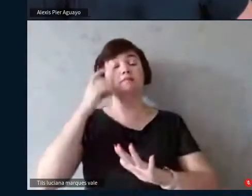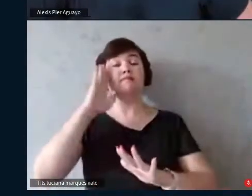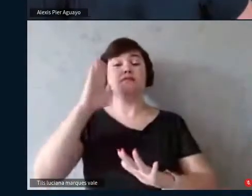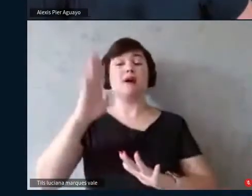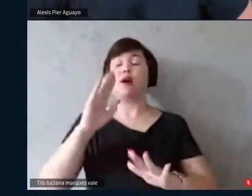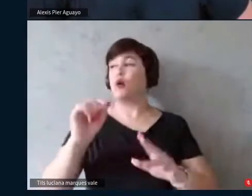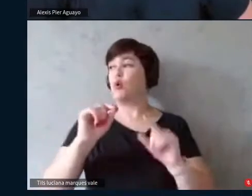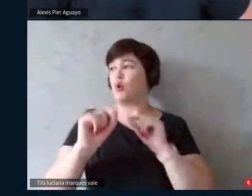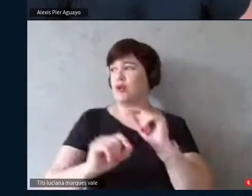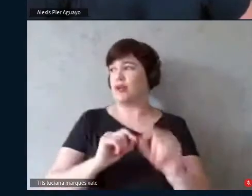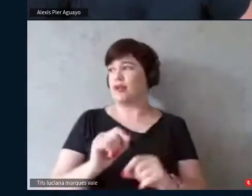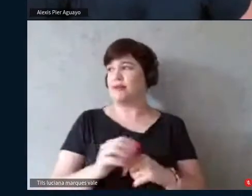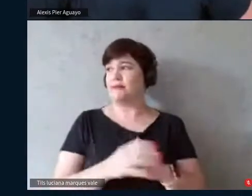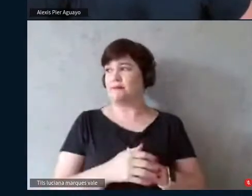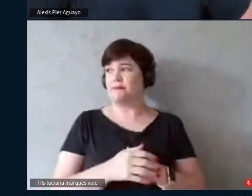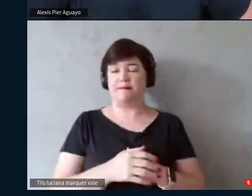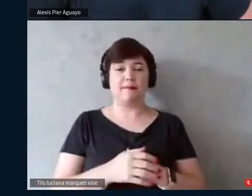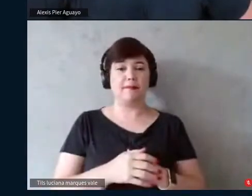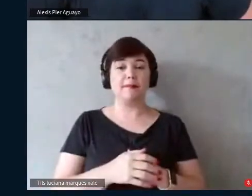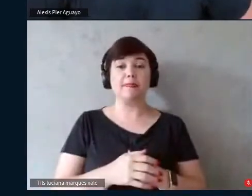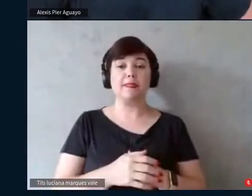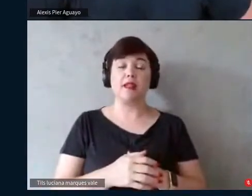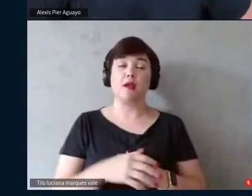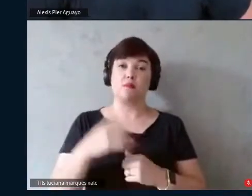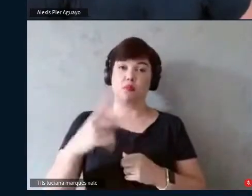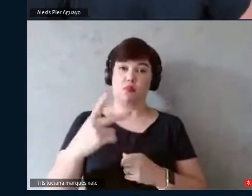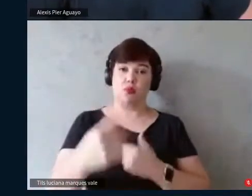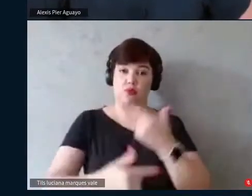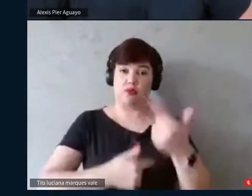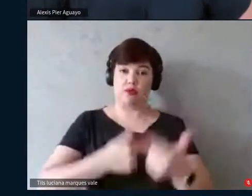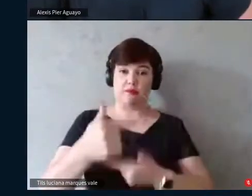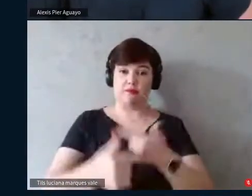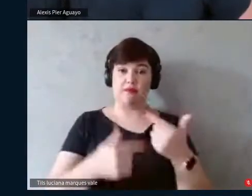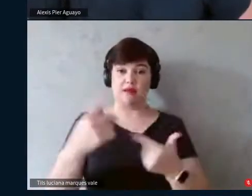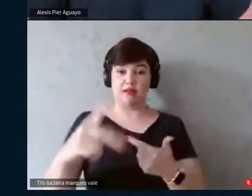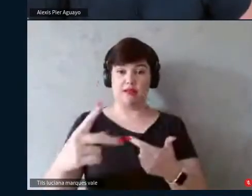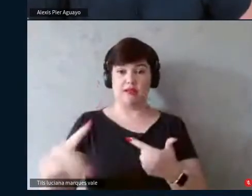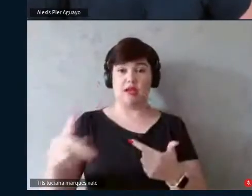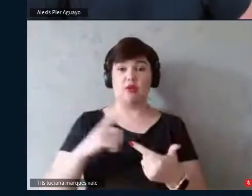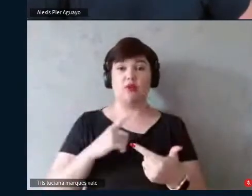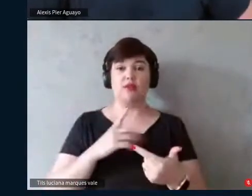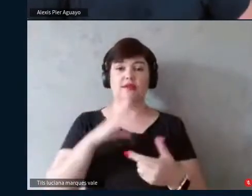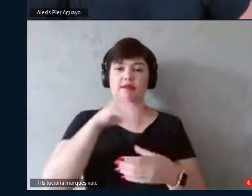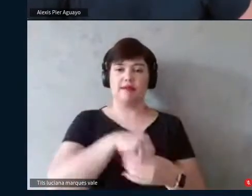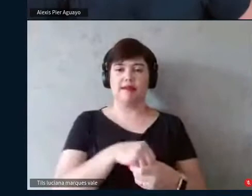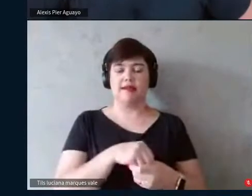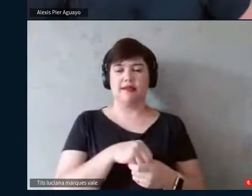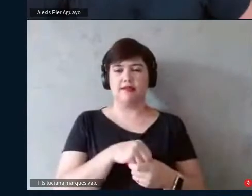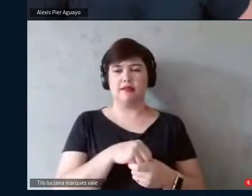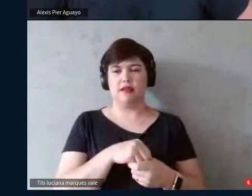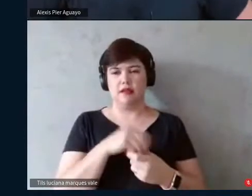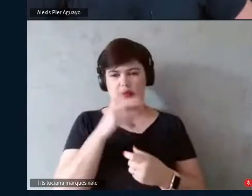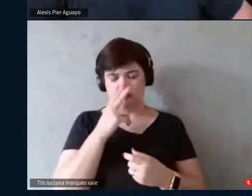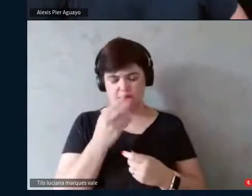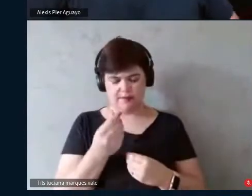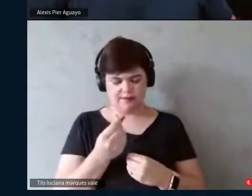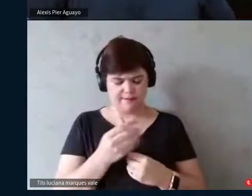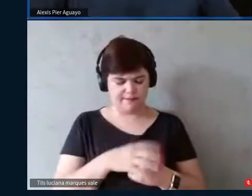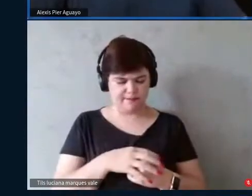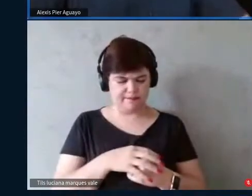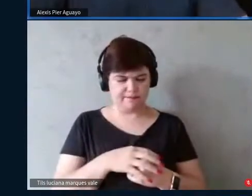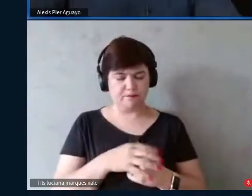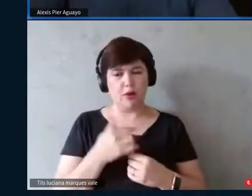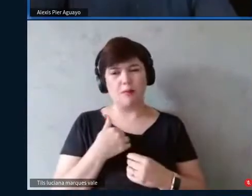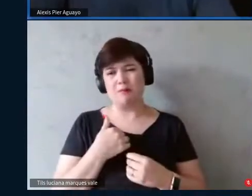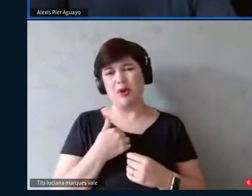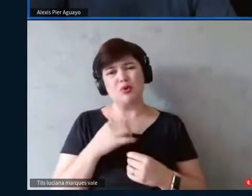assim, o seu trabalho, ele tem lá no porque a minha questão